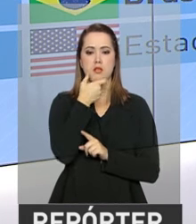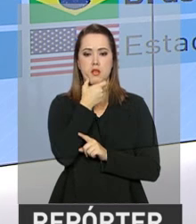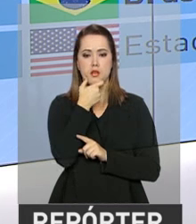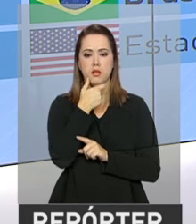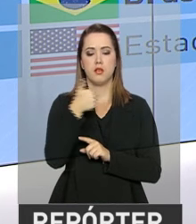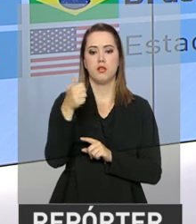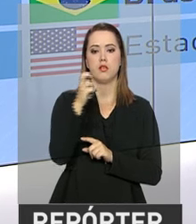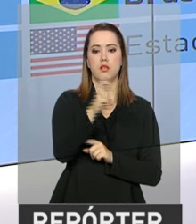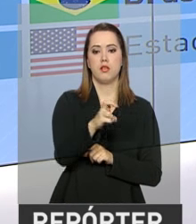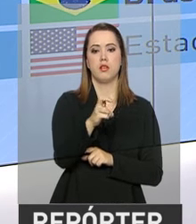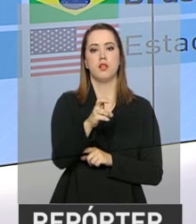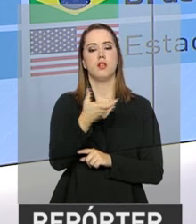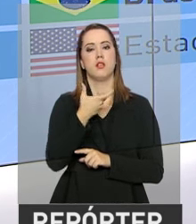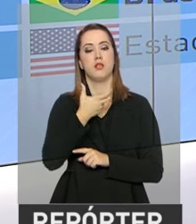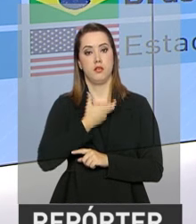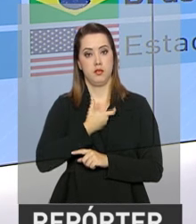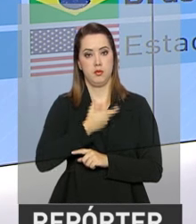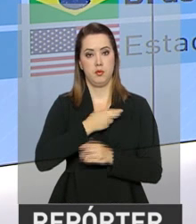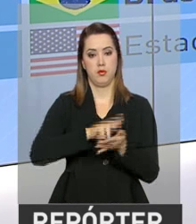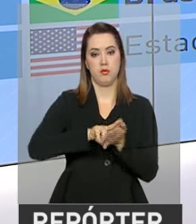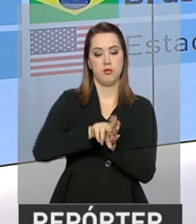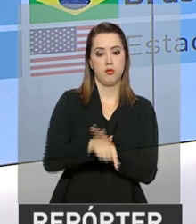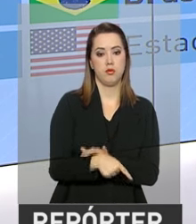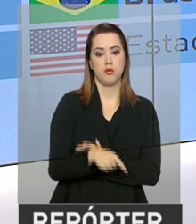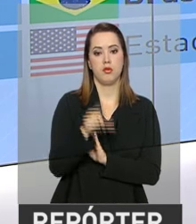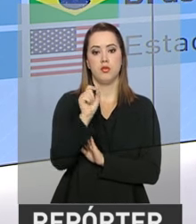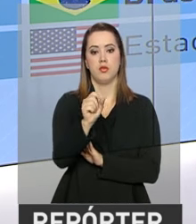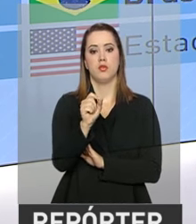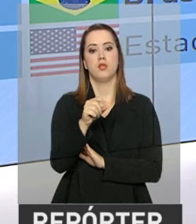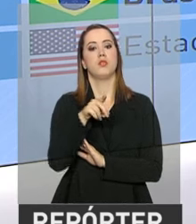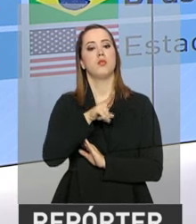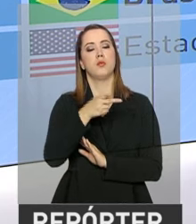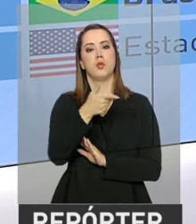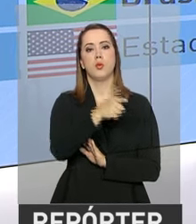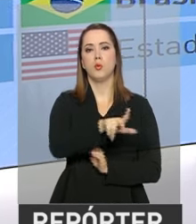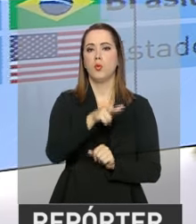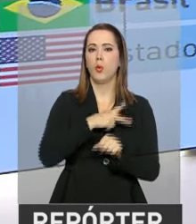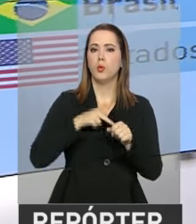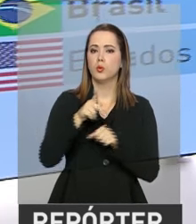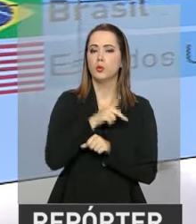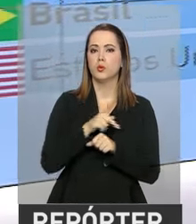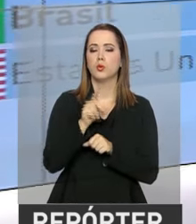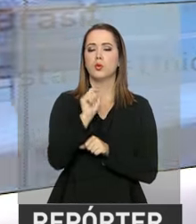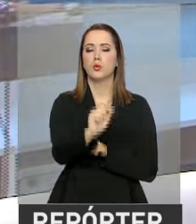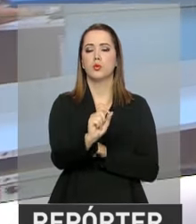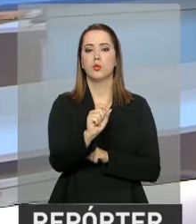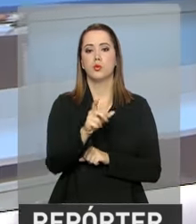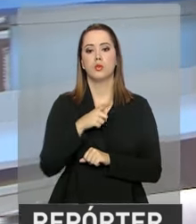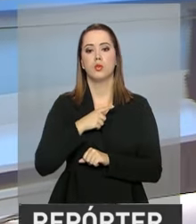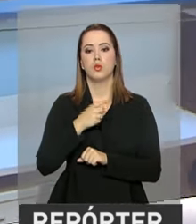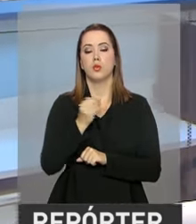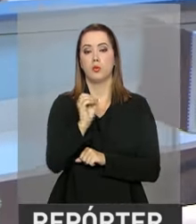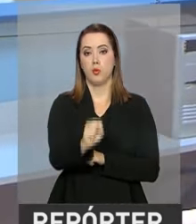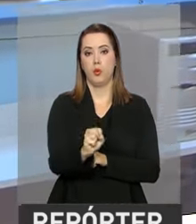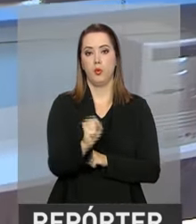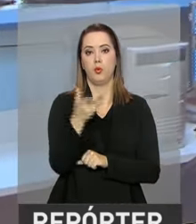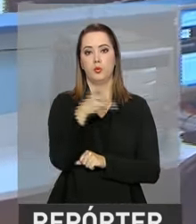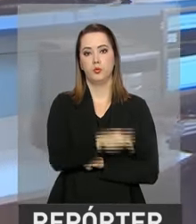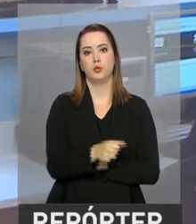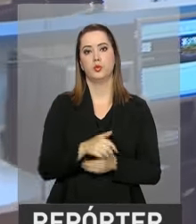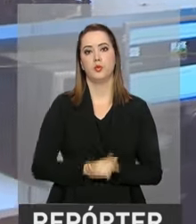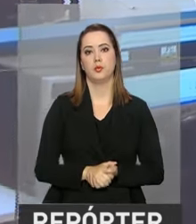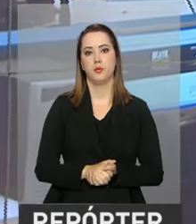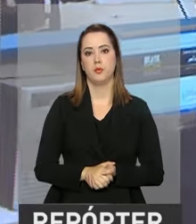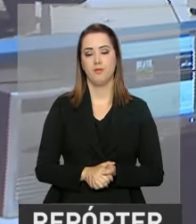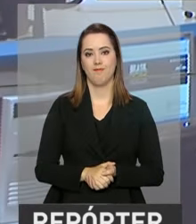Uzbequistão tem 3 de ouro, 2 de prata, 3 de bronze, 8 medalhas no total. Tornar o turismo